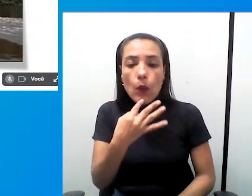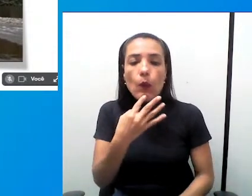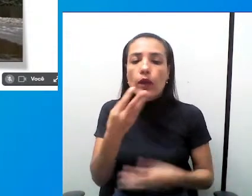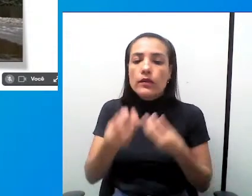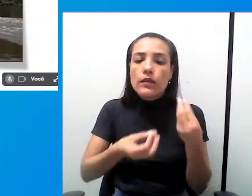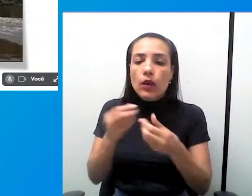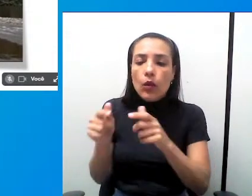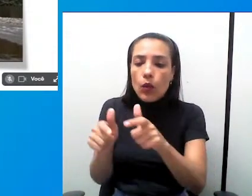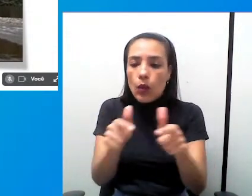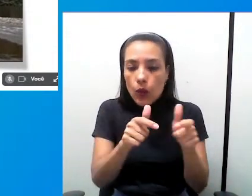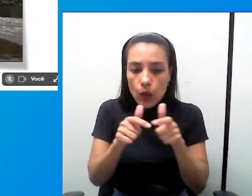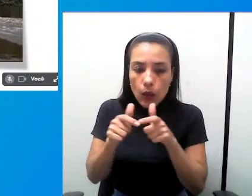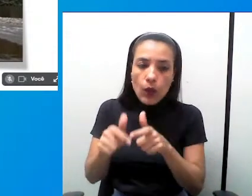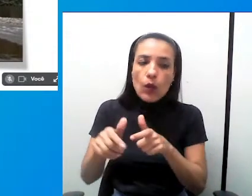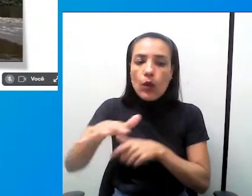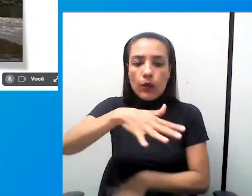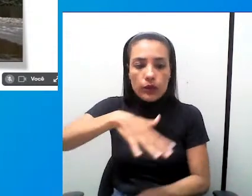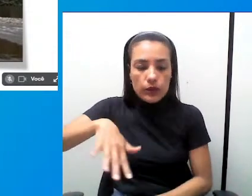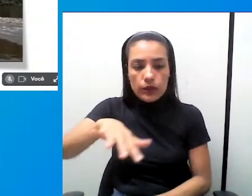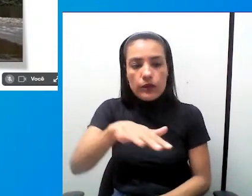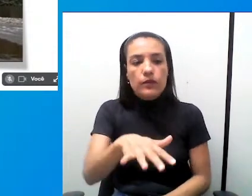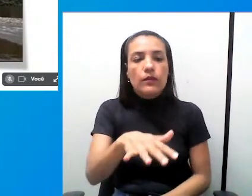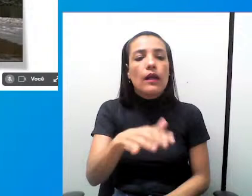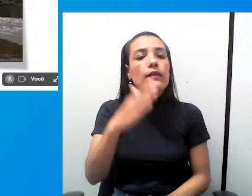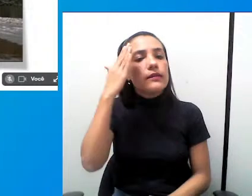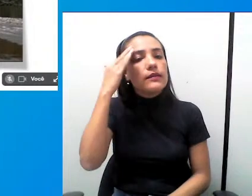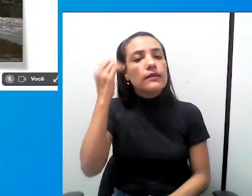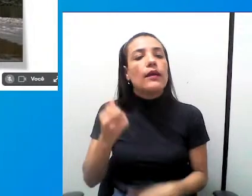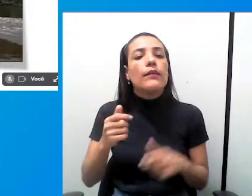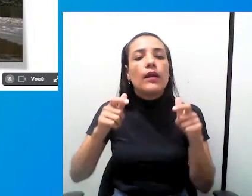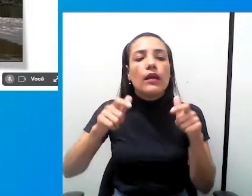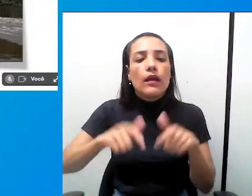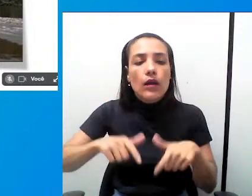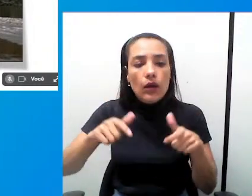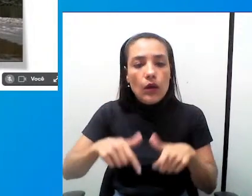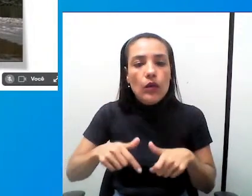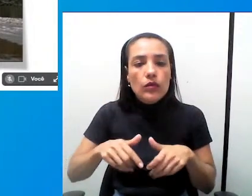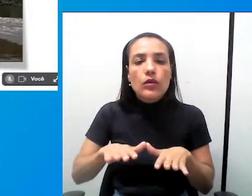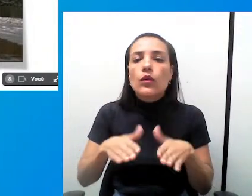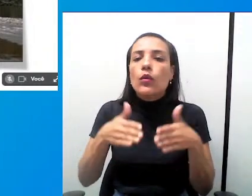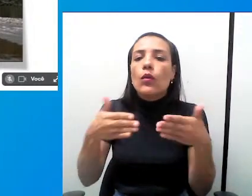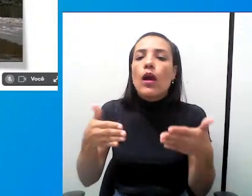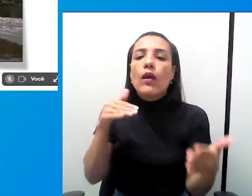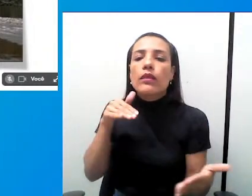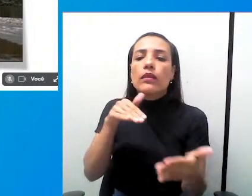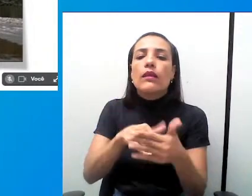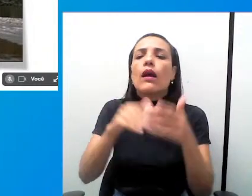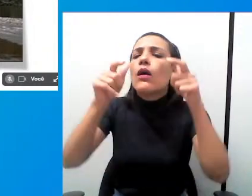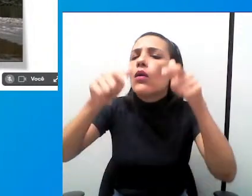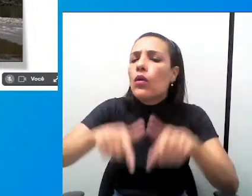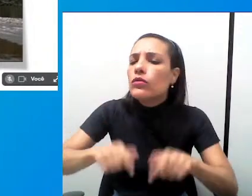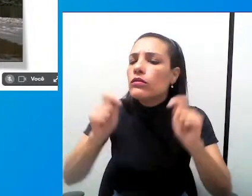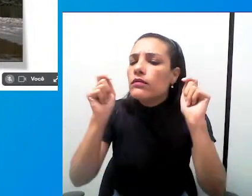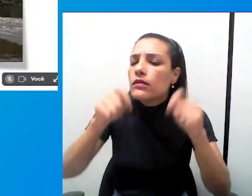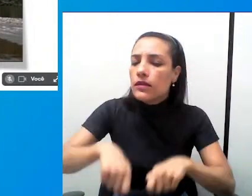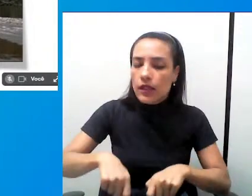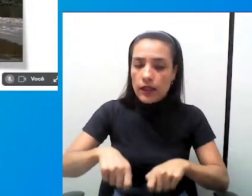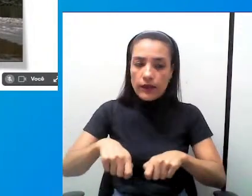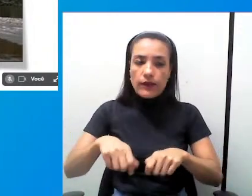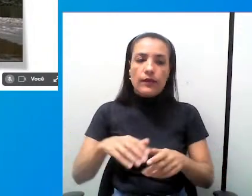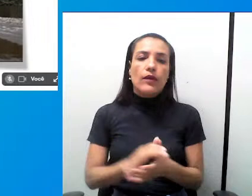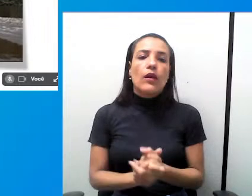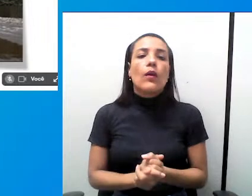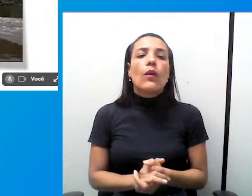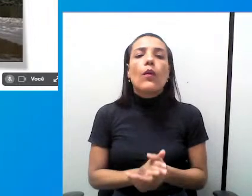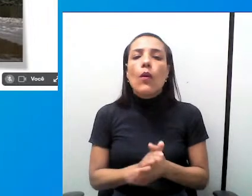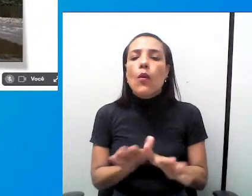territorialidade, limitações desse território, e saber lidar, dizer que quais são, até onde pode executar as atividades, qual é a viabilidade de